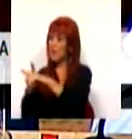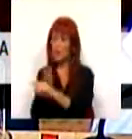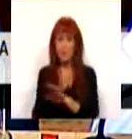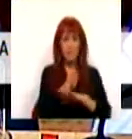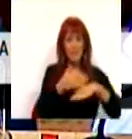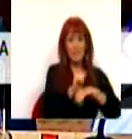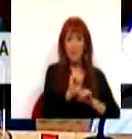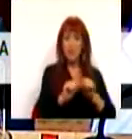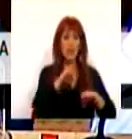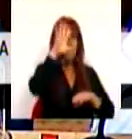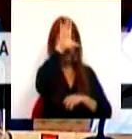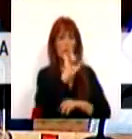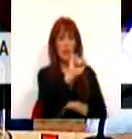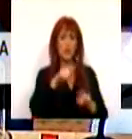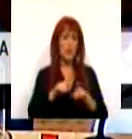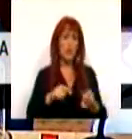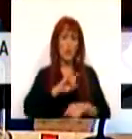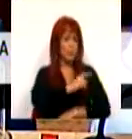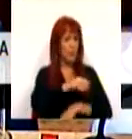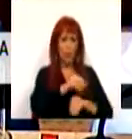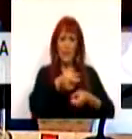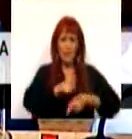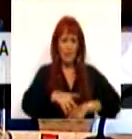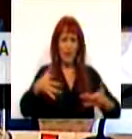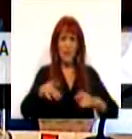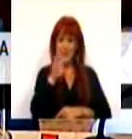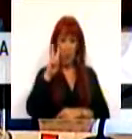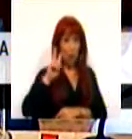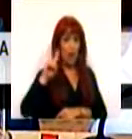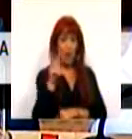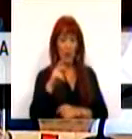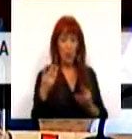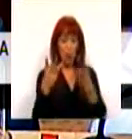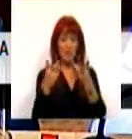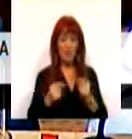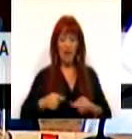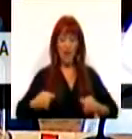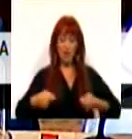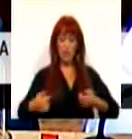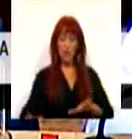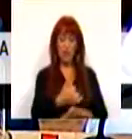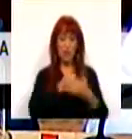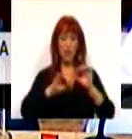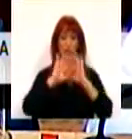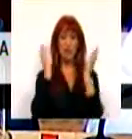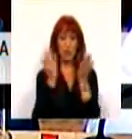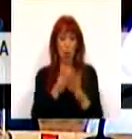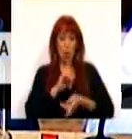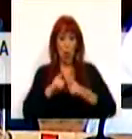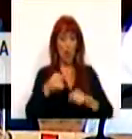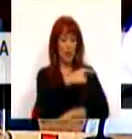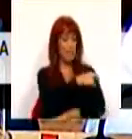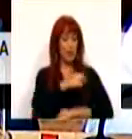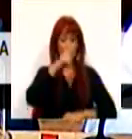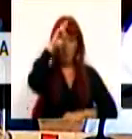departamentos estatais, seja do poder local. Se olharmos para o nosso orçamento de despesa de receitas gerais, que é aquele que representa